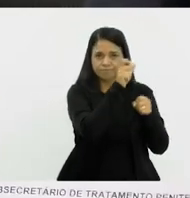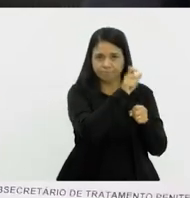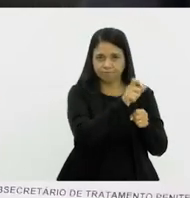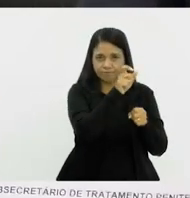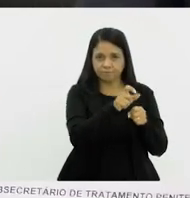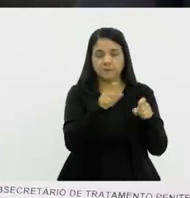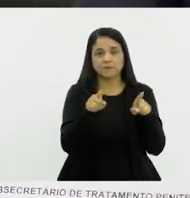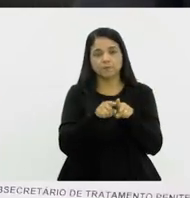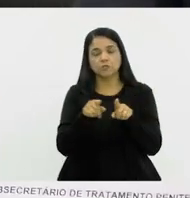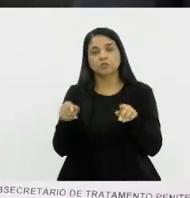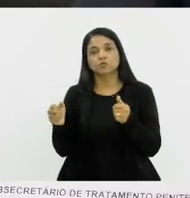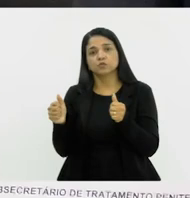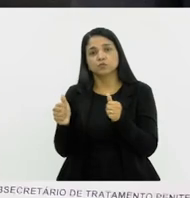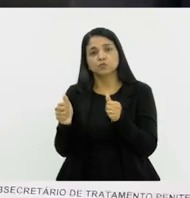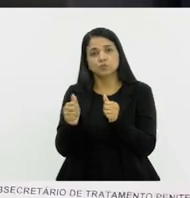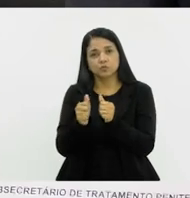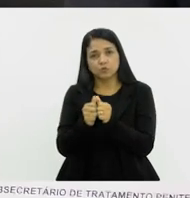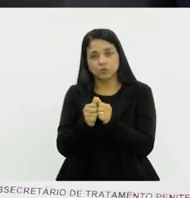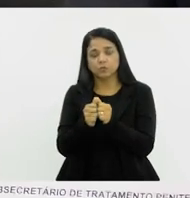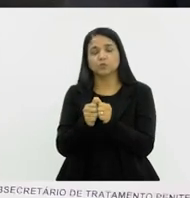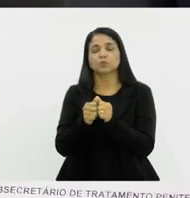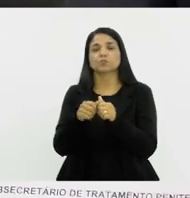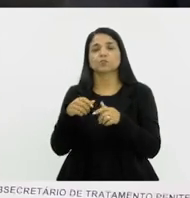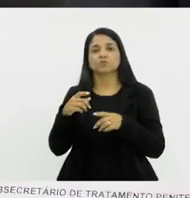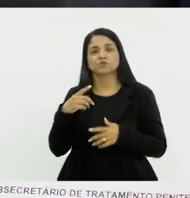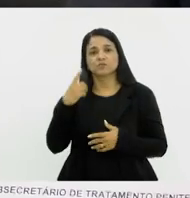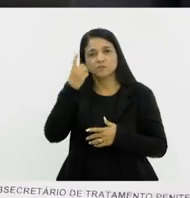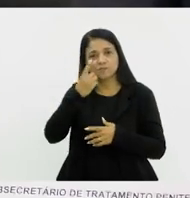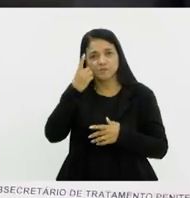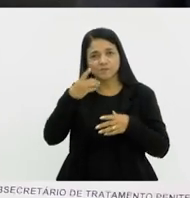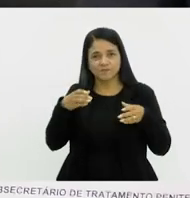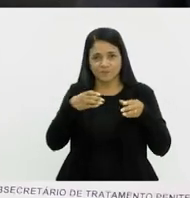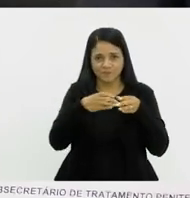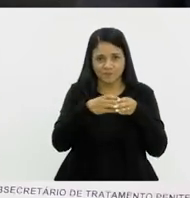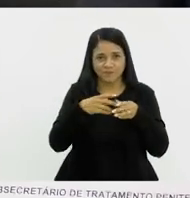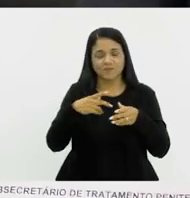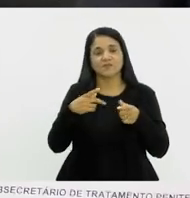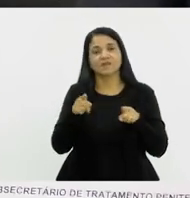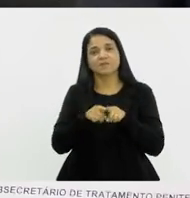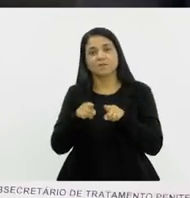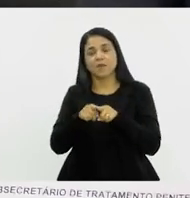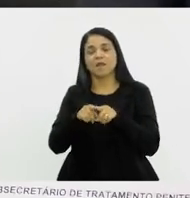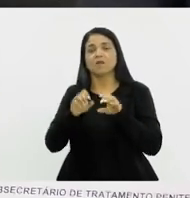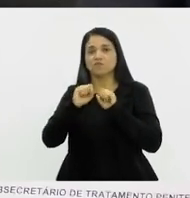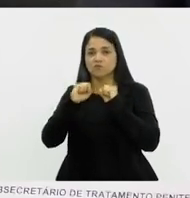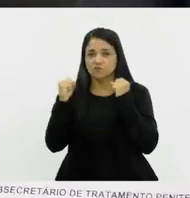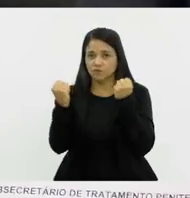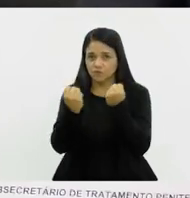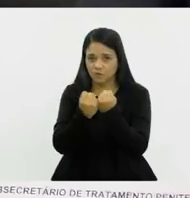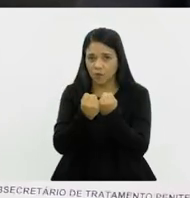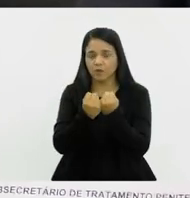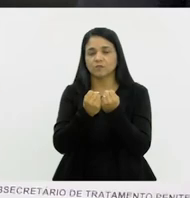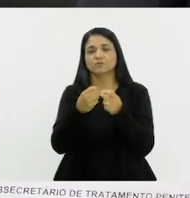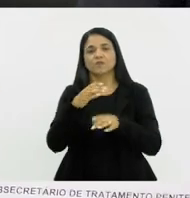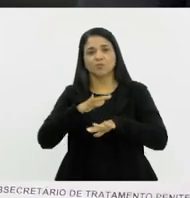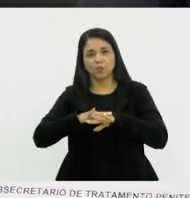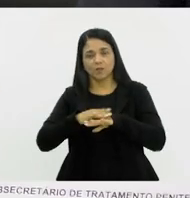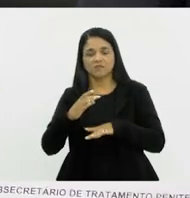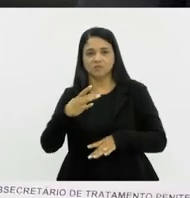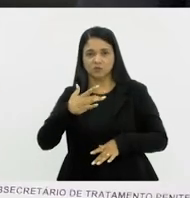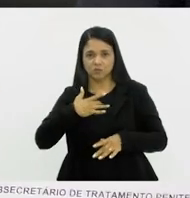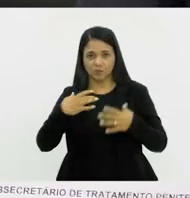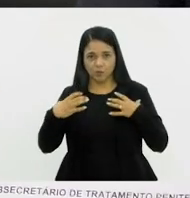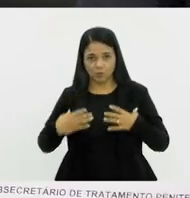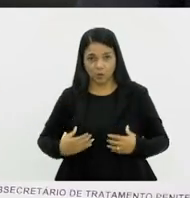Rocha, na Frente Parlamentar da Tuberculose, e junto com os companheiros do Fórum da Tuberculose. E agora, tendo o comitê,